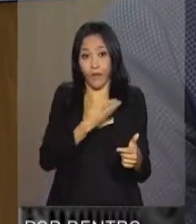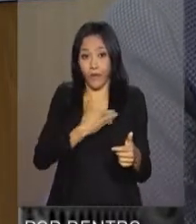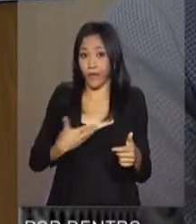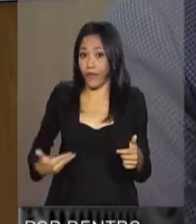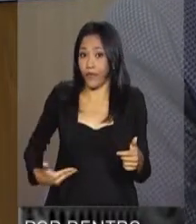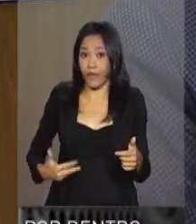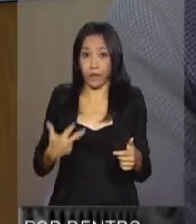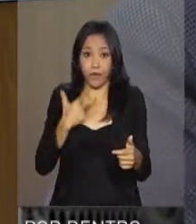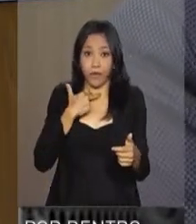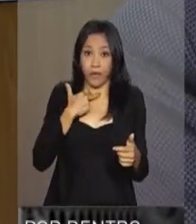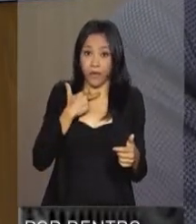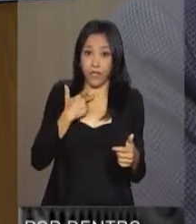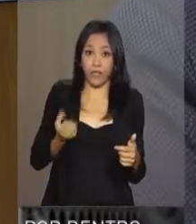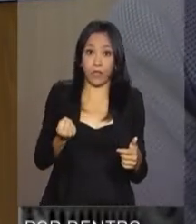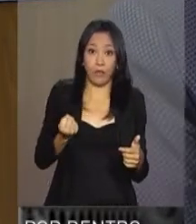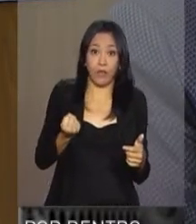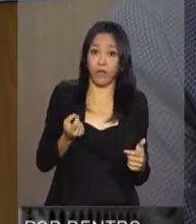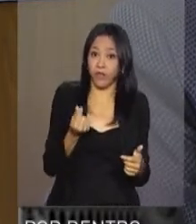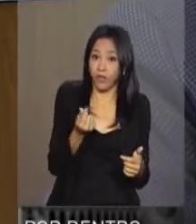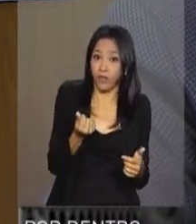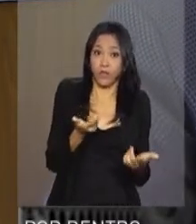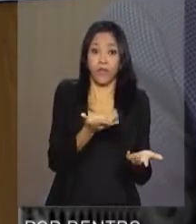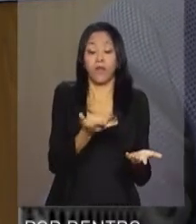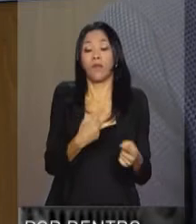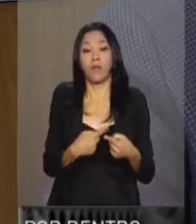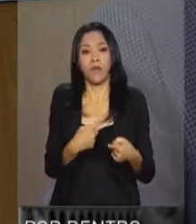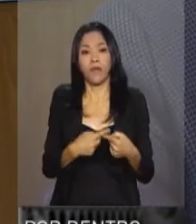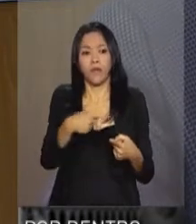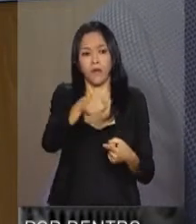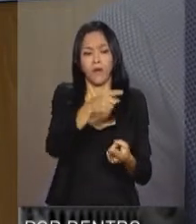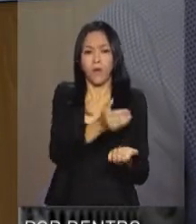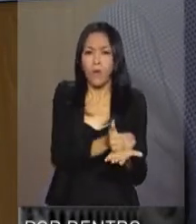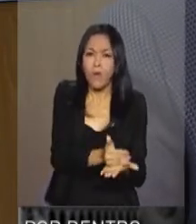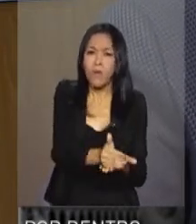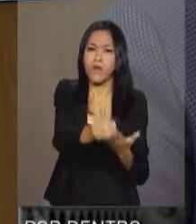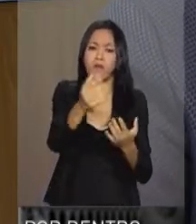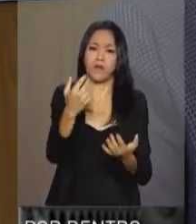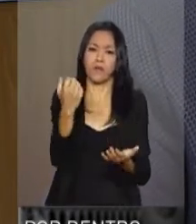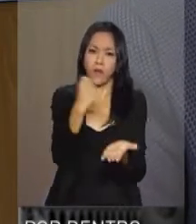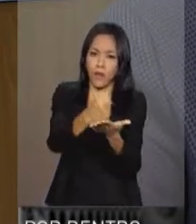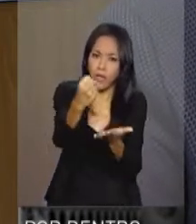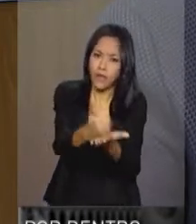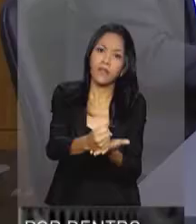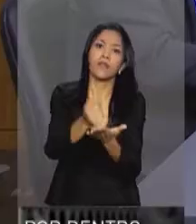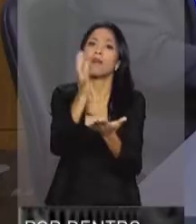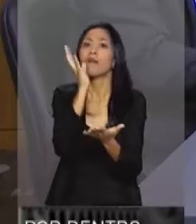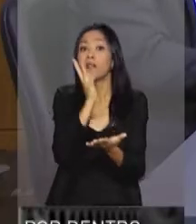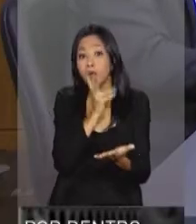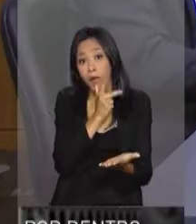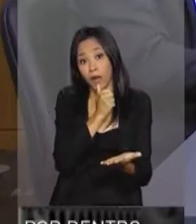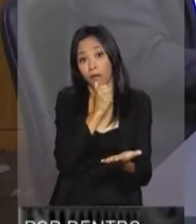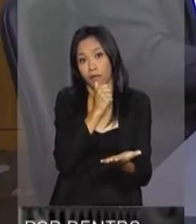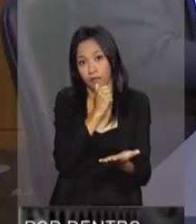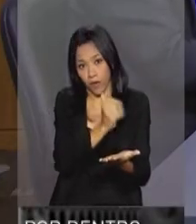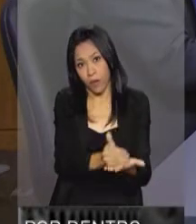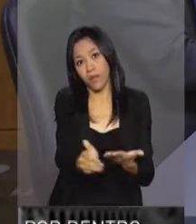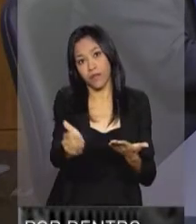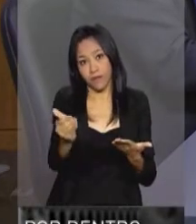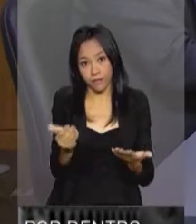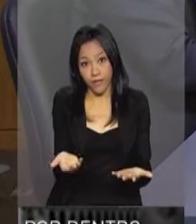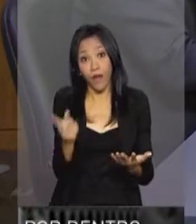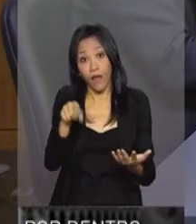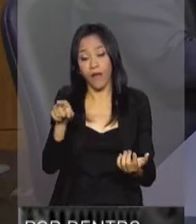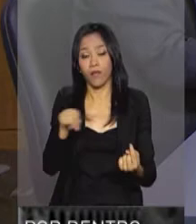esterilizando recurso onde a seleção e contratação e o início de obra efetivamente seja demorado essa é um dos objetivos que queremos